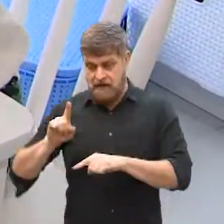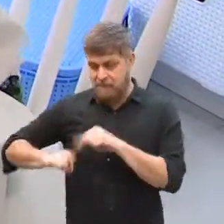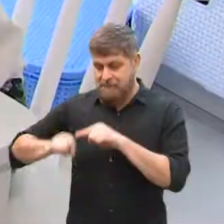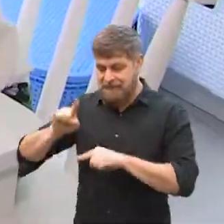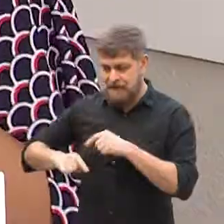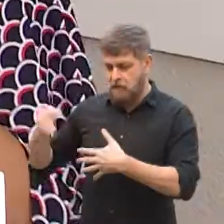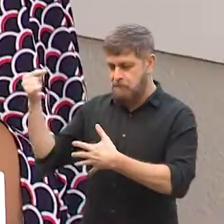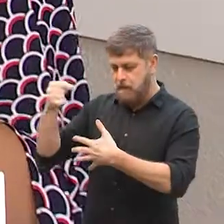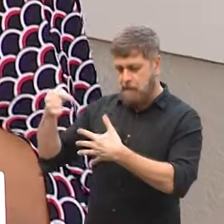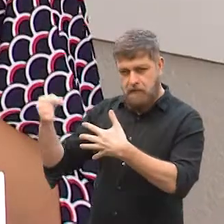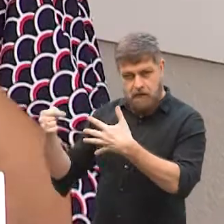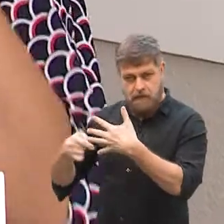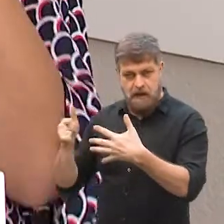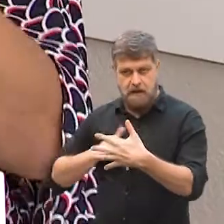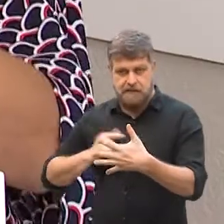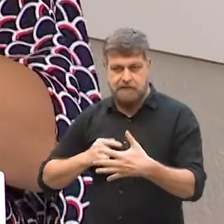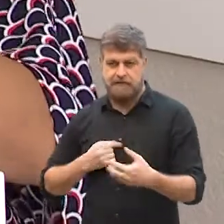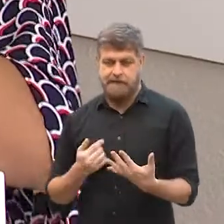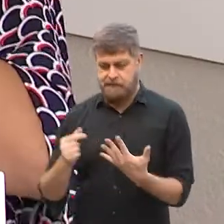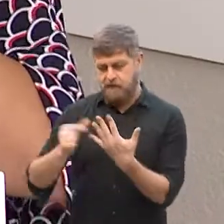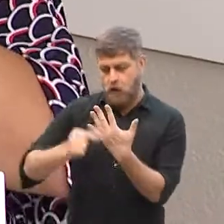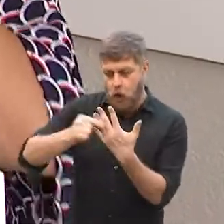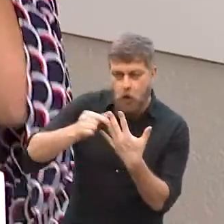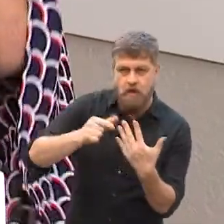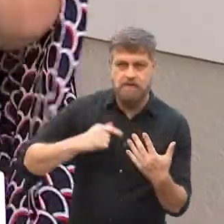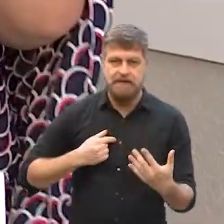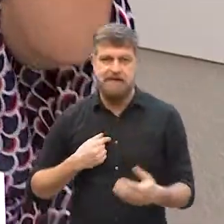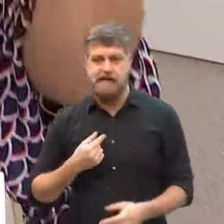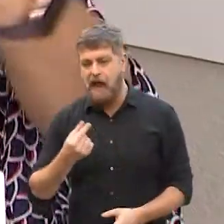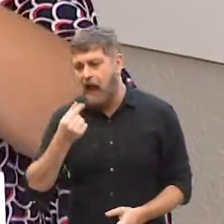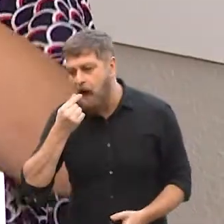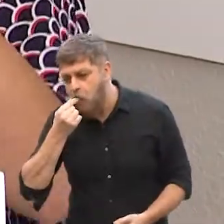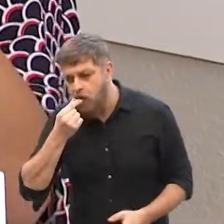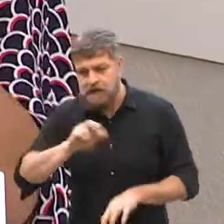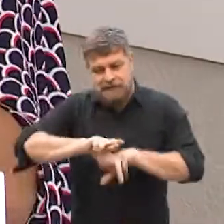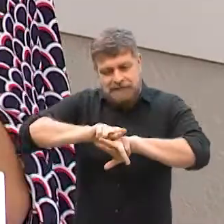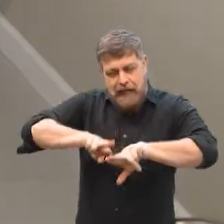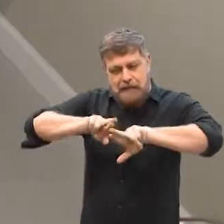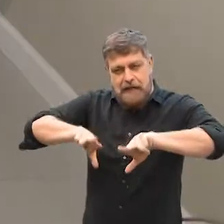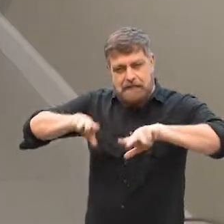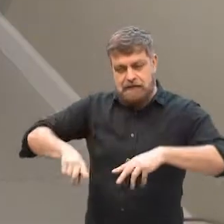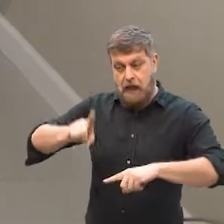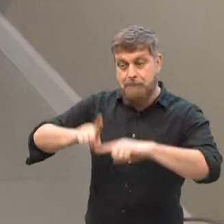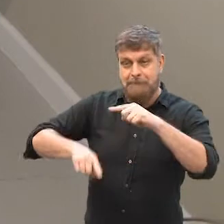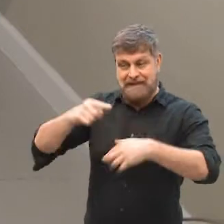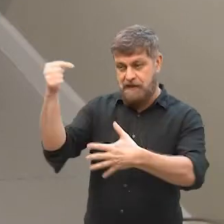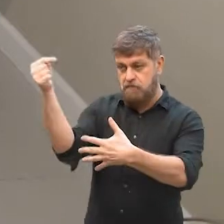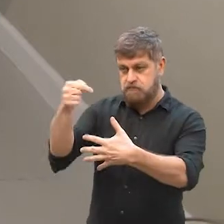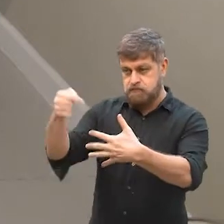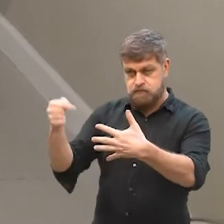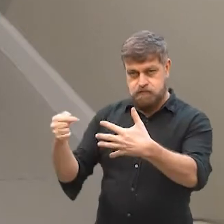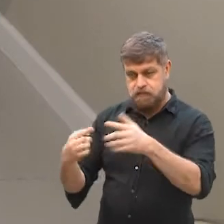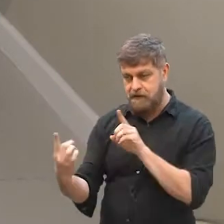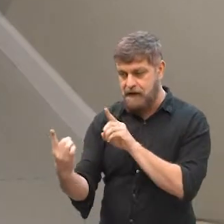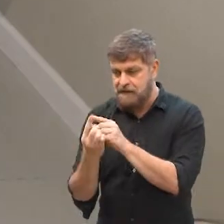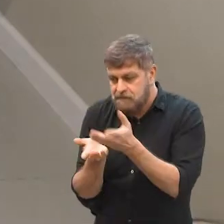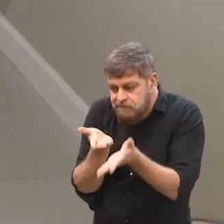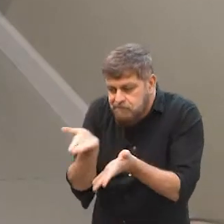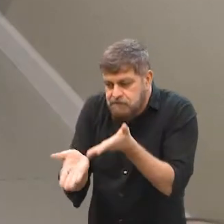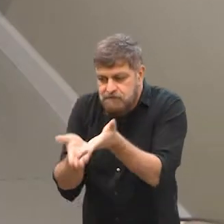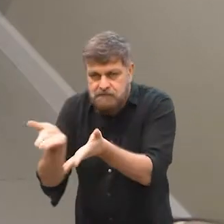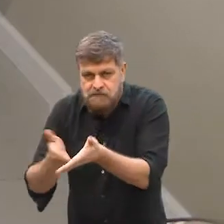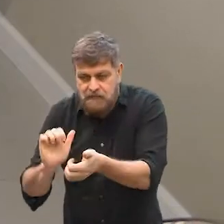materiais de motricidade oral. A espátula, a luva, a rolha, enfim, você tem que ter esses materiais para estar atendendo, né? E tudo